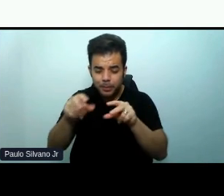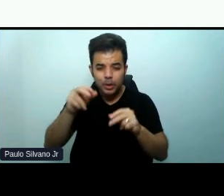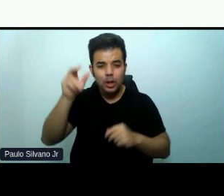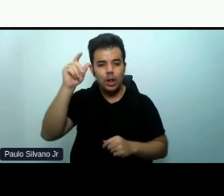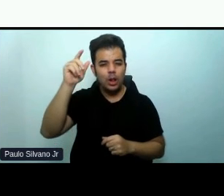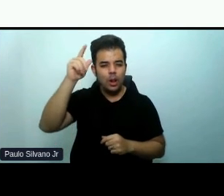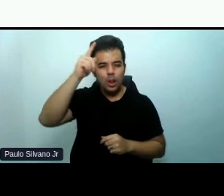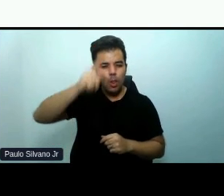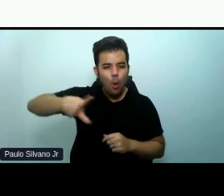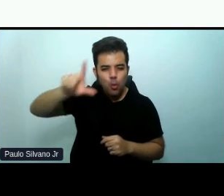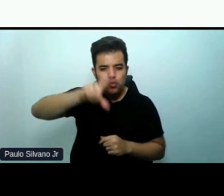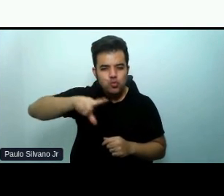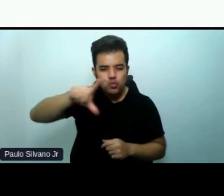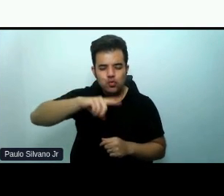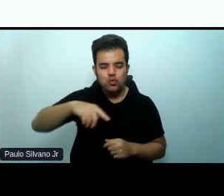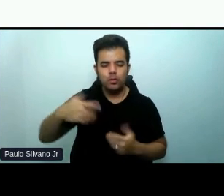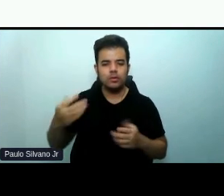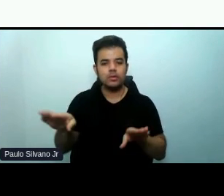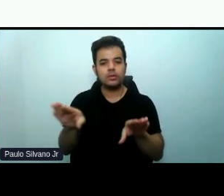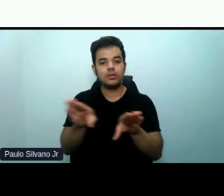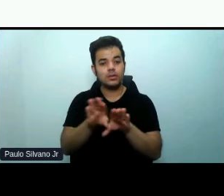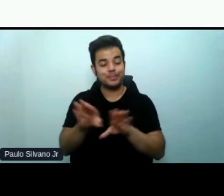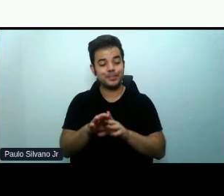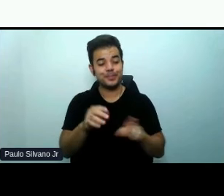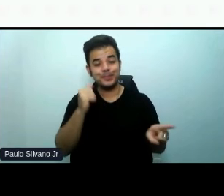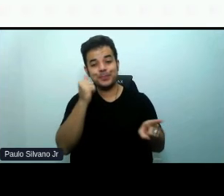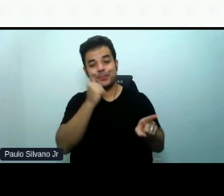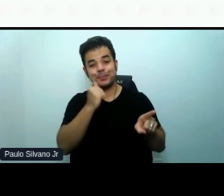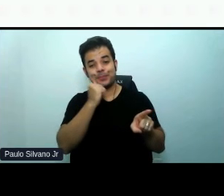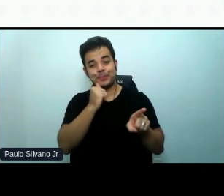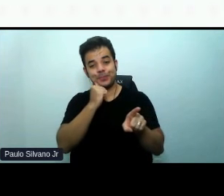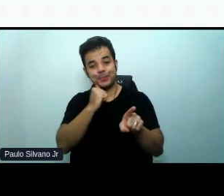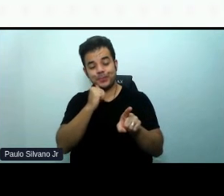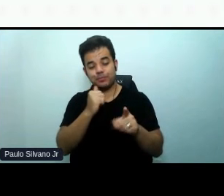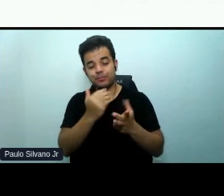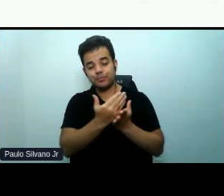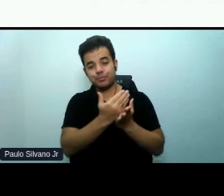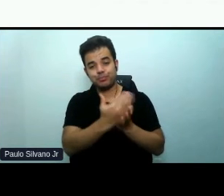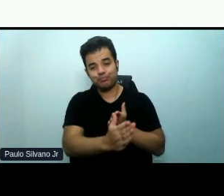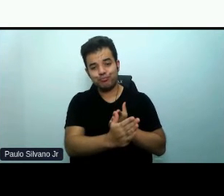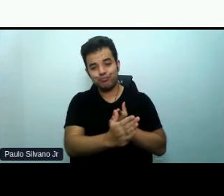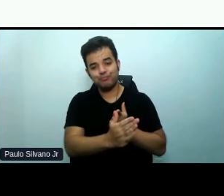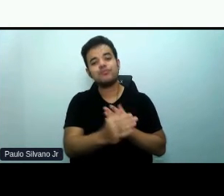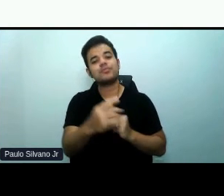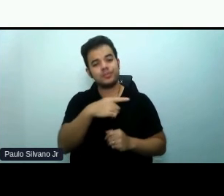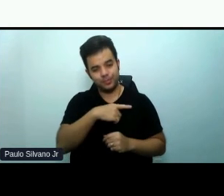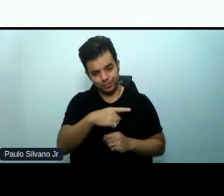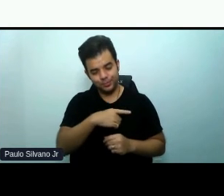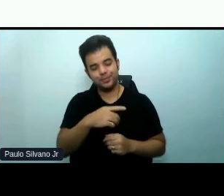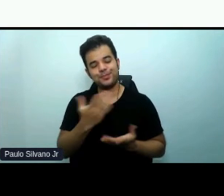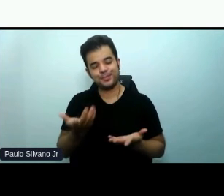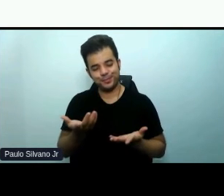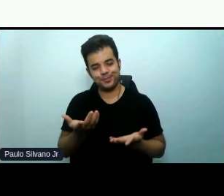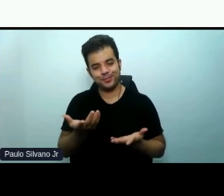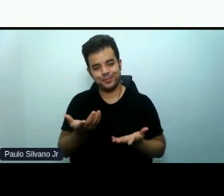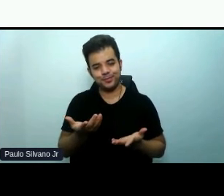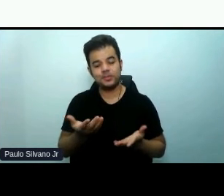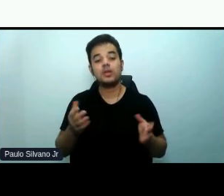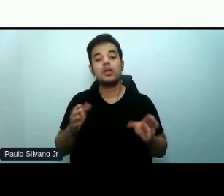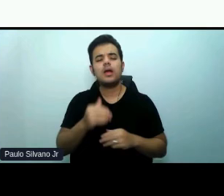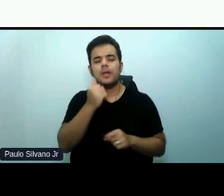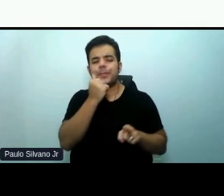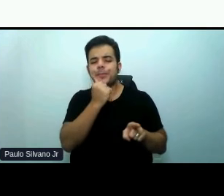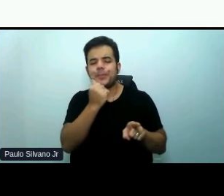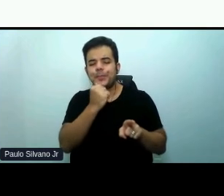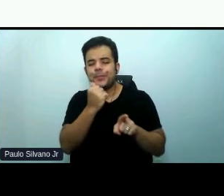e desafiadores. E as meninas, elas sempre ficaram, infelizmente, para trás nesse quesito. Então, como essas